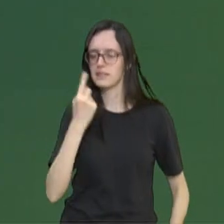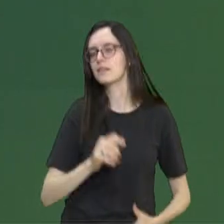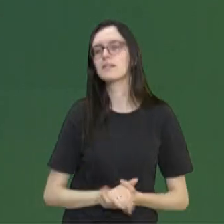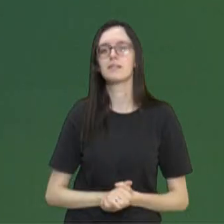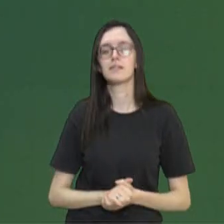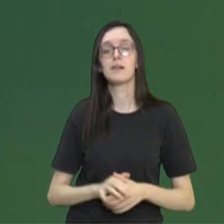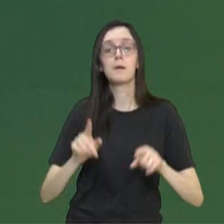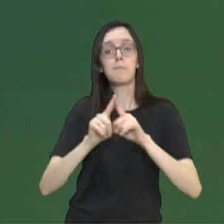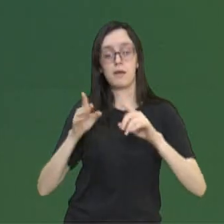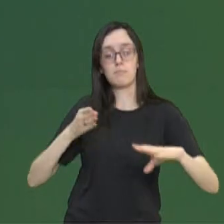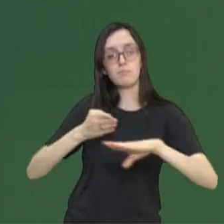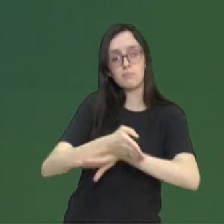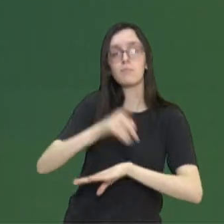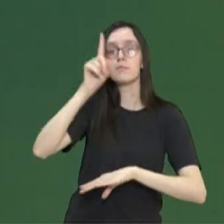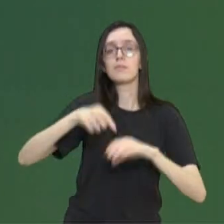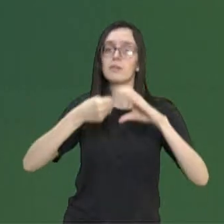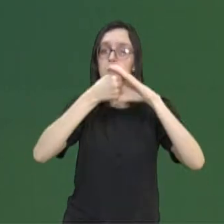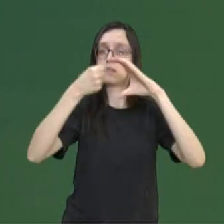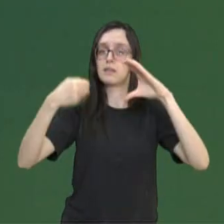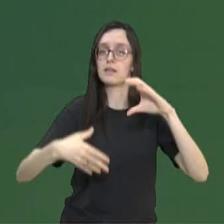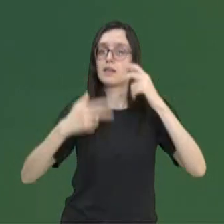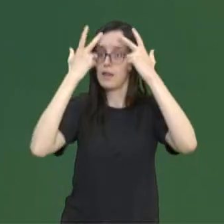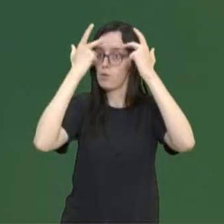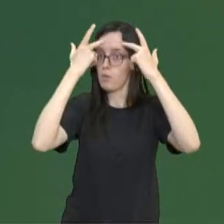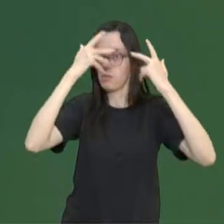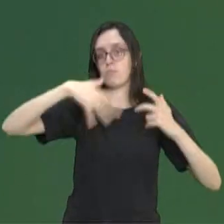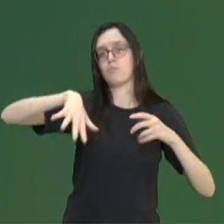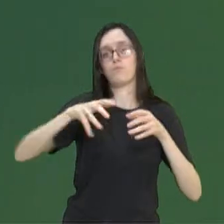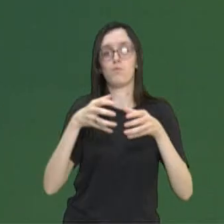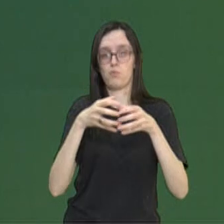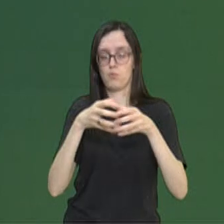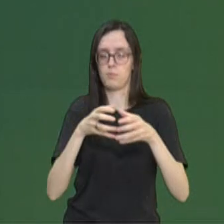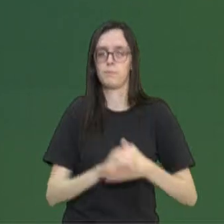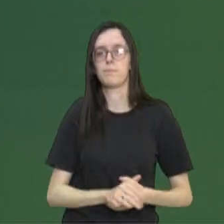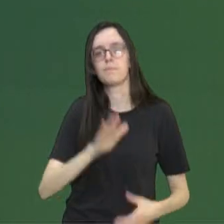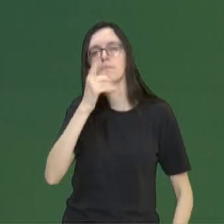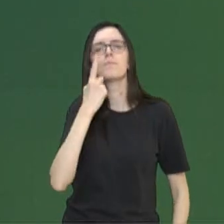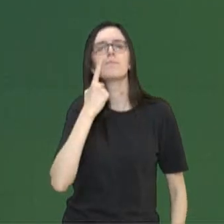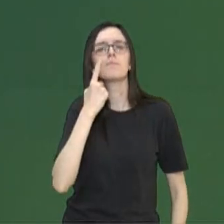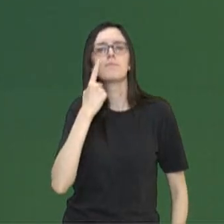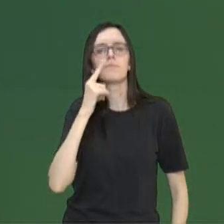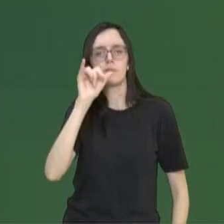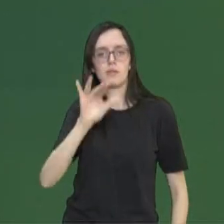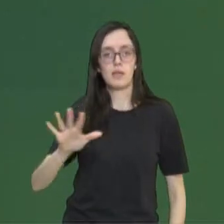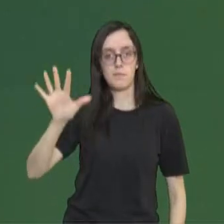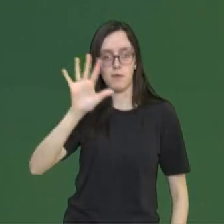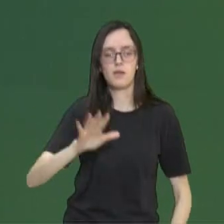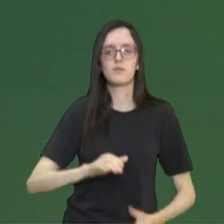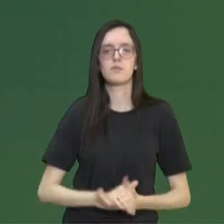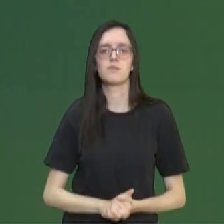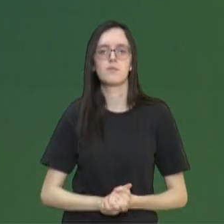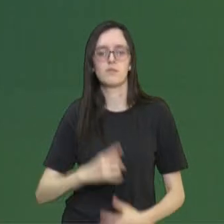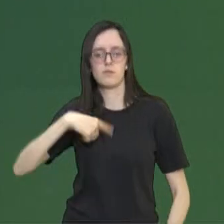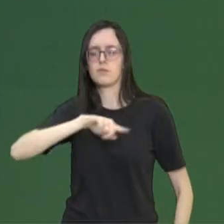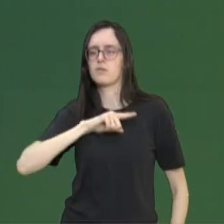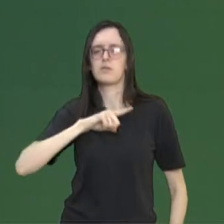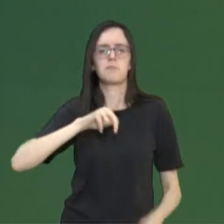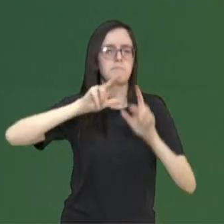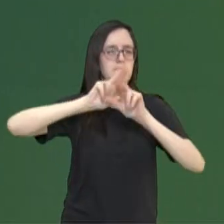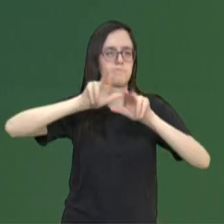Mas invasão é uma característica comum a esse grupo, certo? Vamos observar aqui na imagem, né? Nós temos